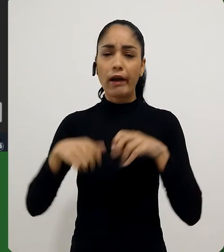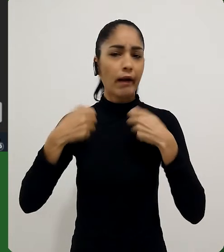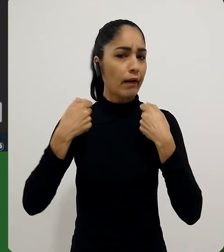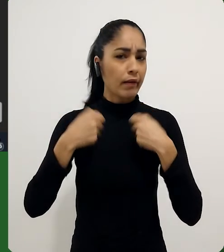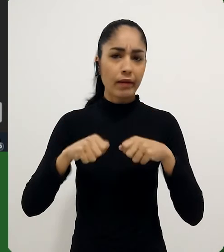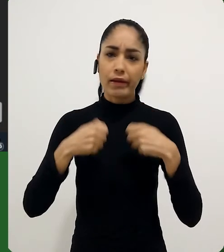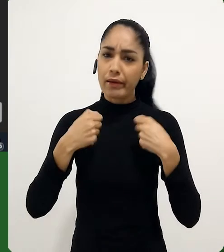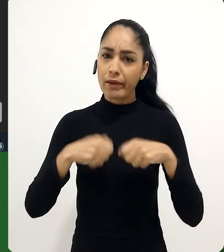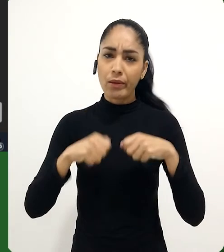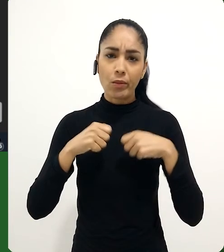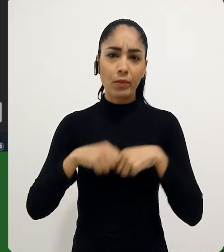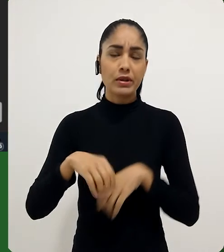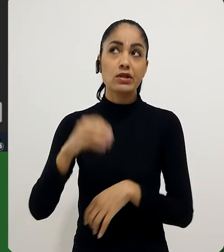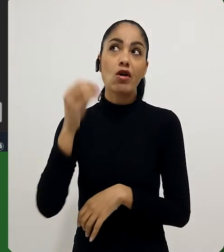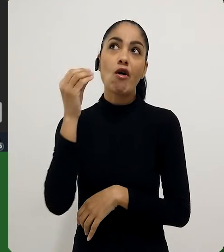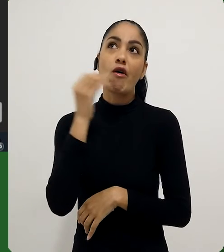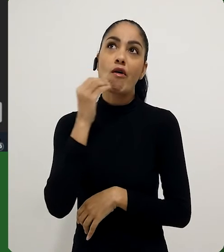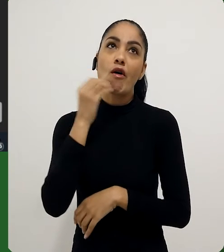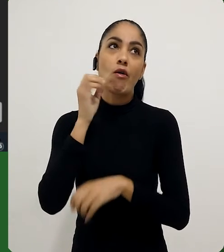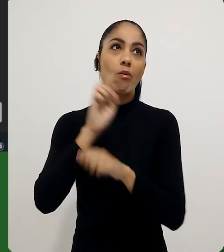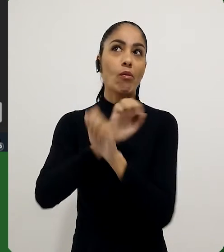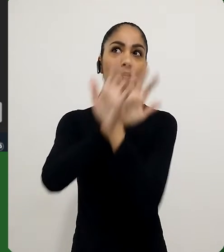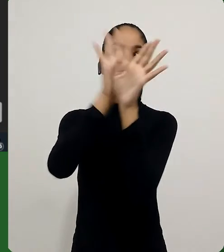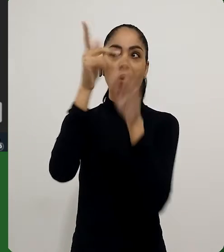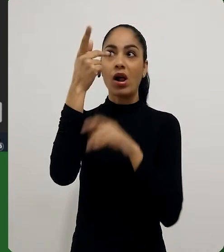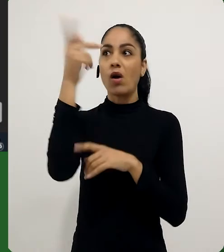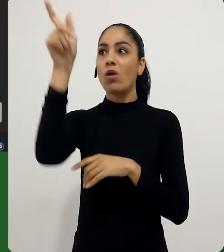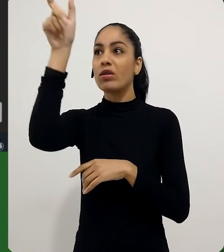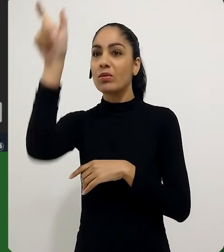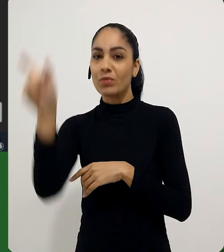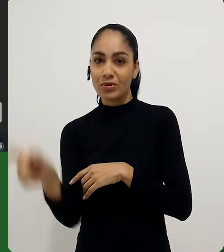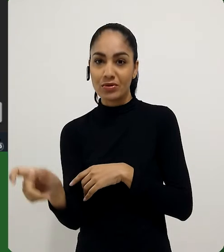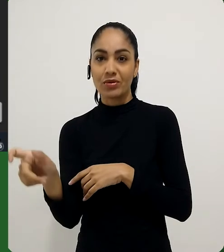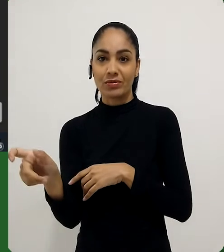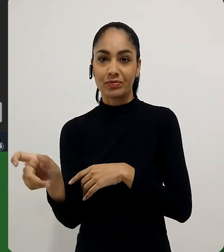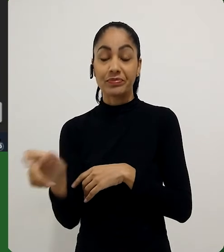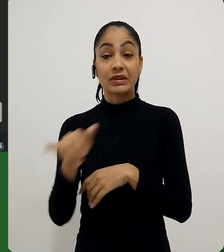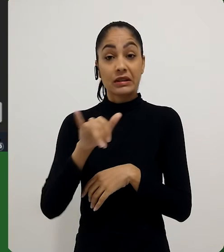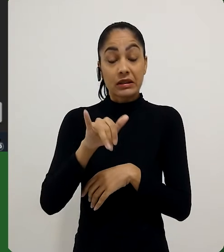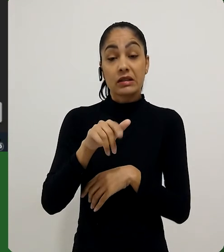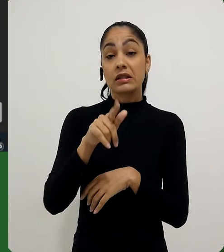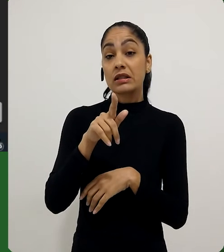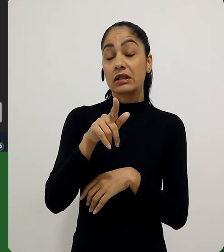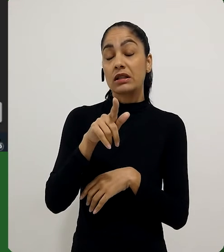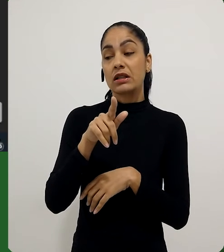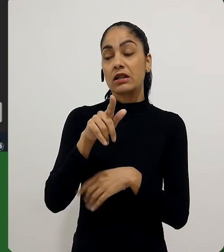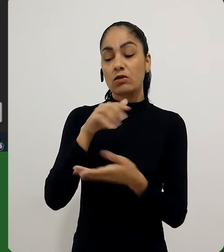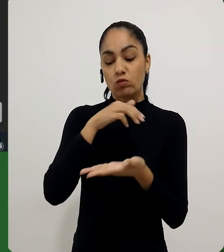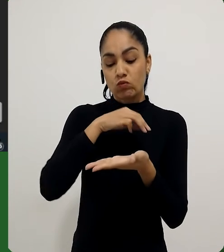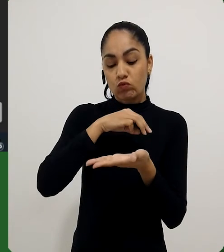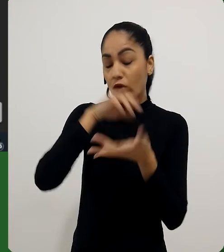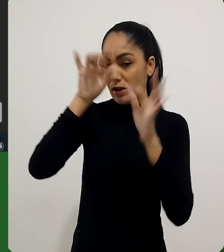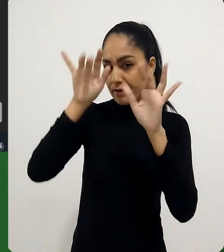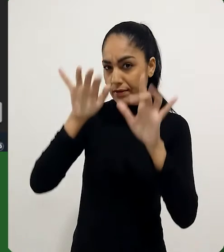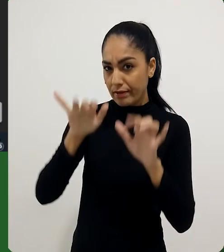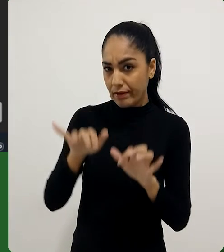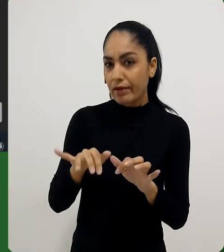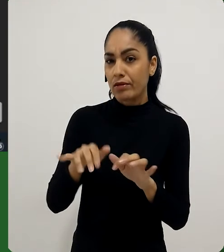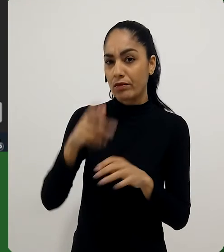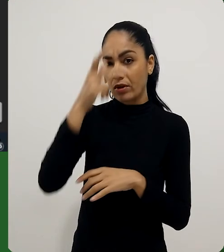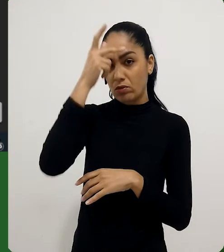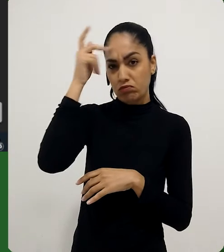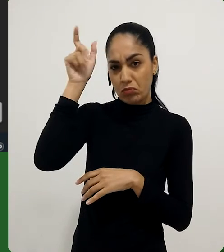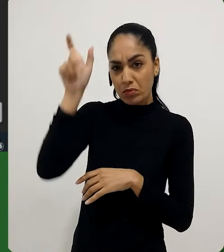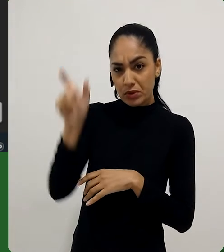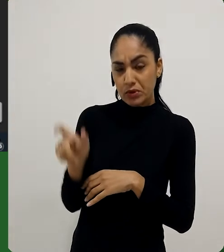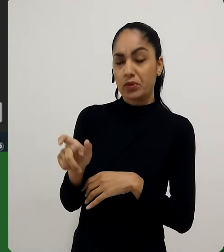contexto não necessariamente é óbvio, é claro para as outras pessoas, né? Então, quando você vai